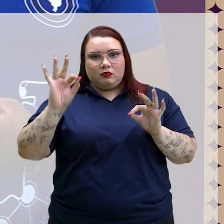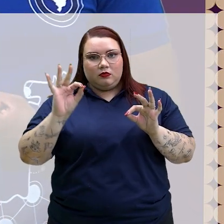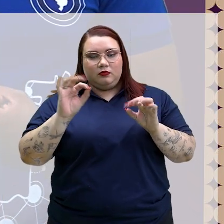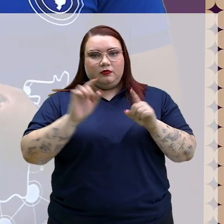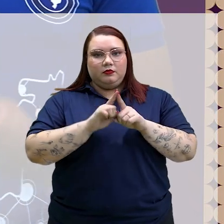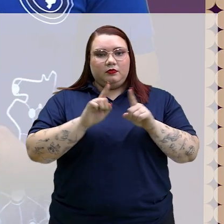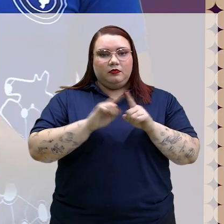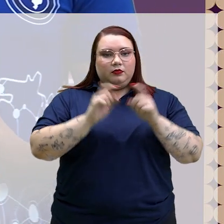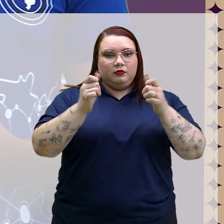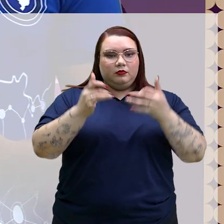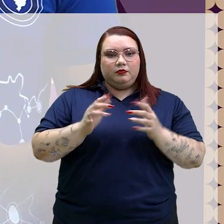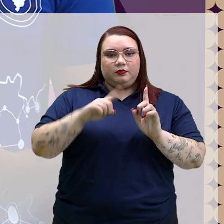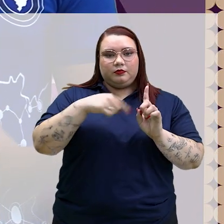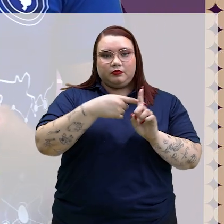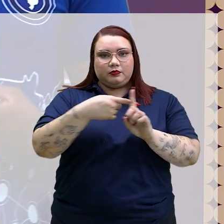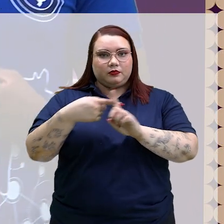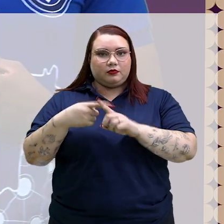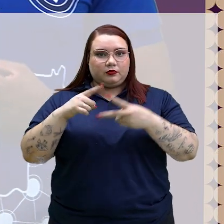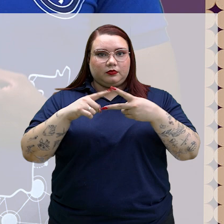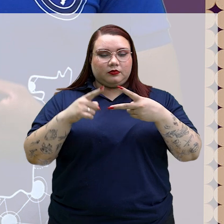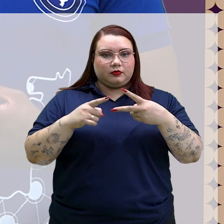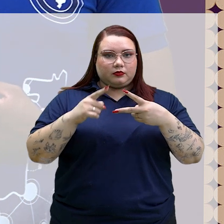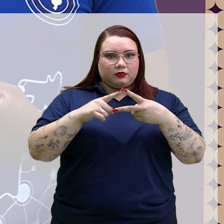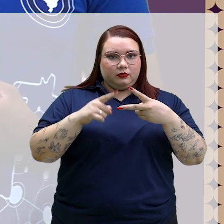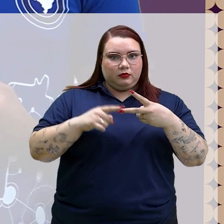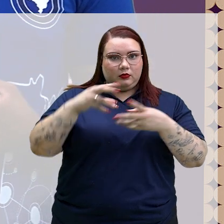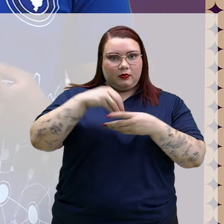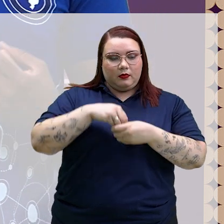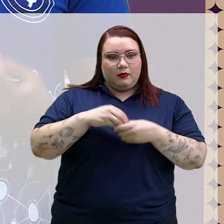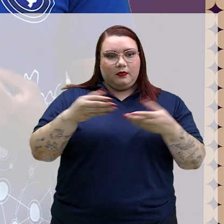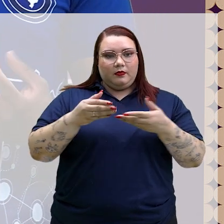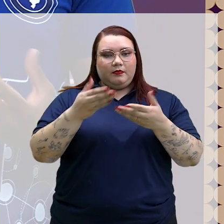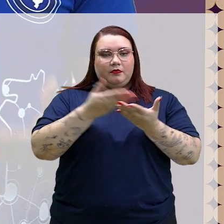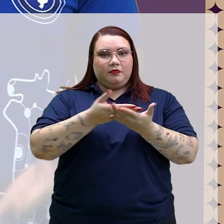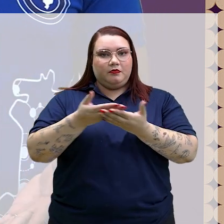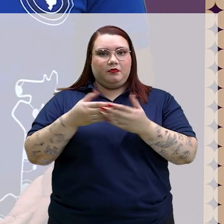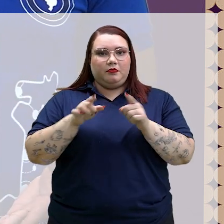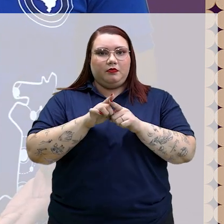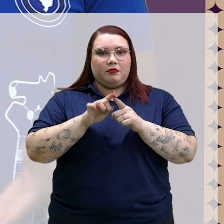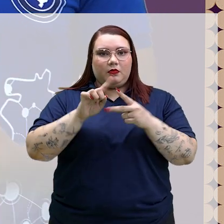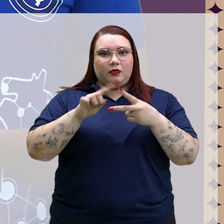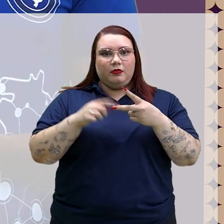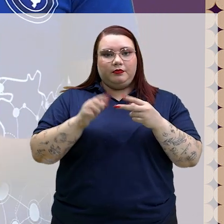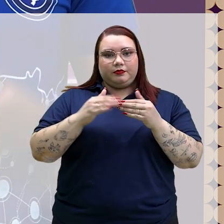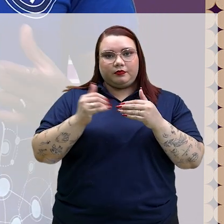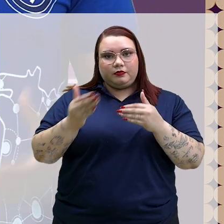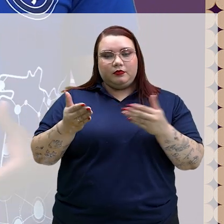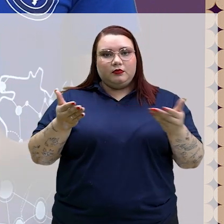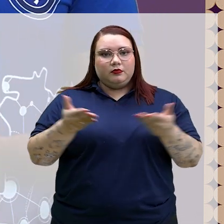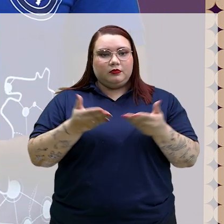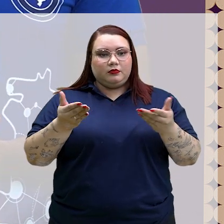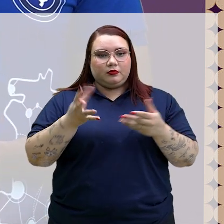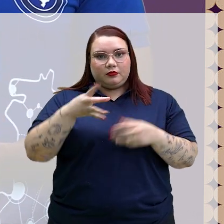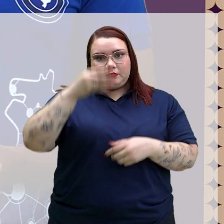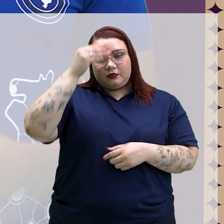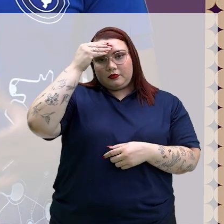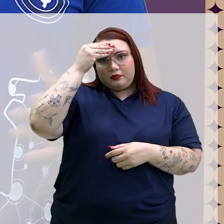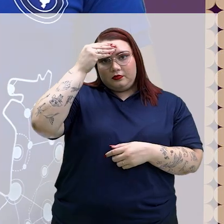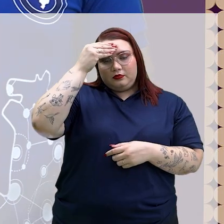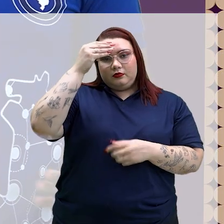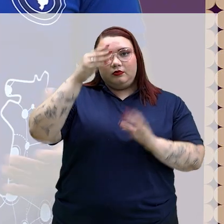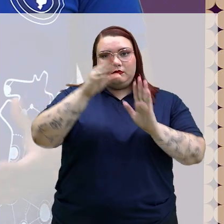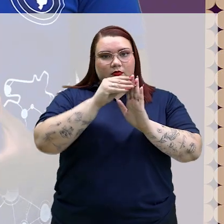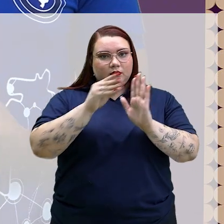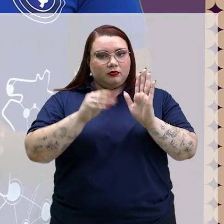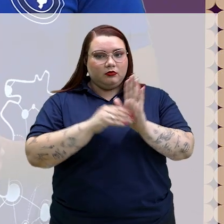trabalhamos também a soma dos ângulos internos e agora falamos dos ângulos externos. E aí, para fixar